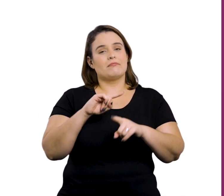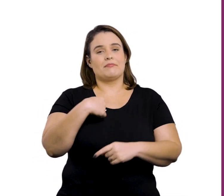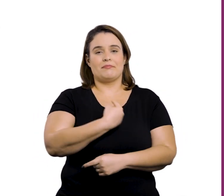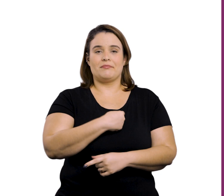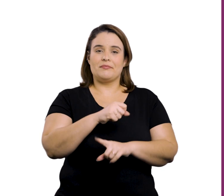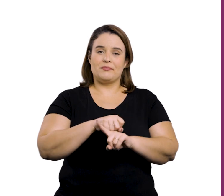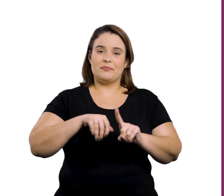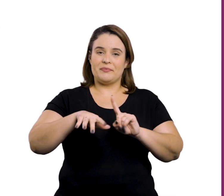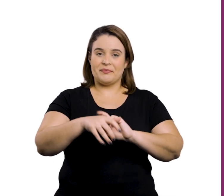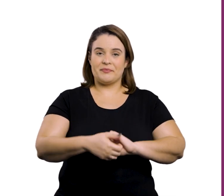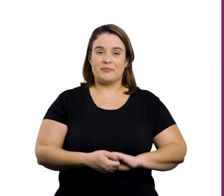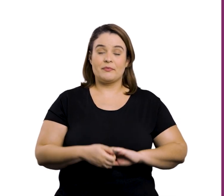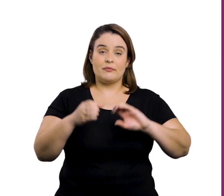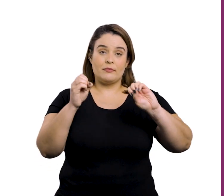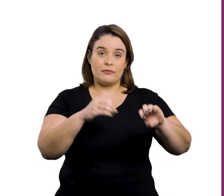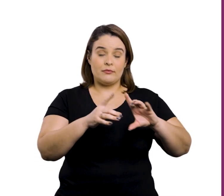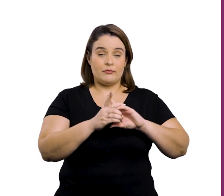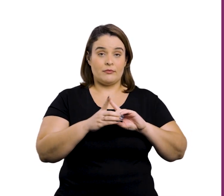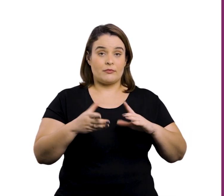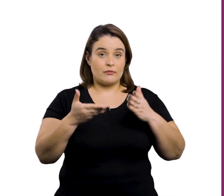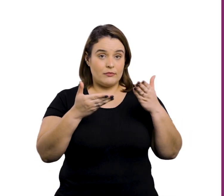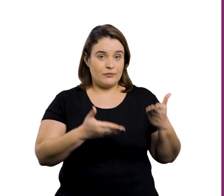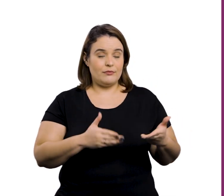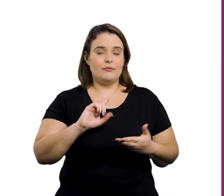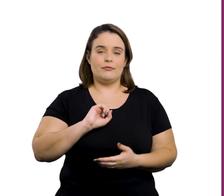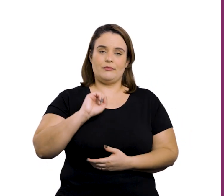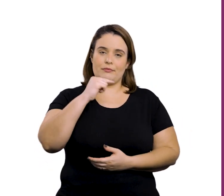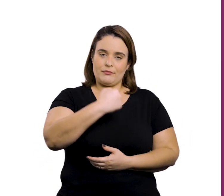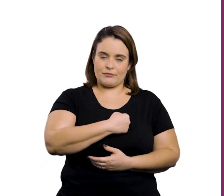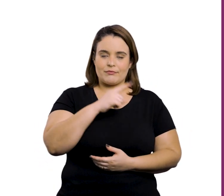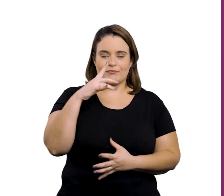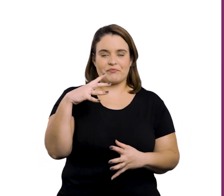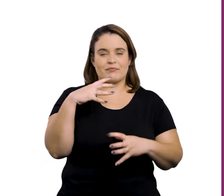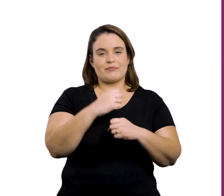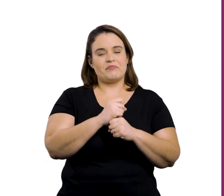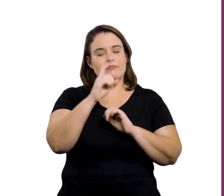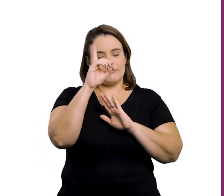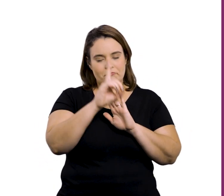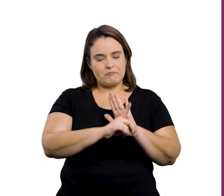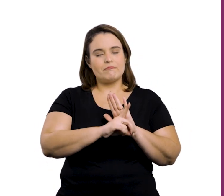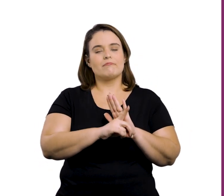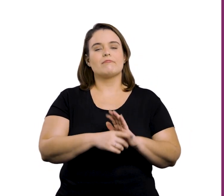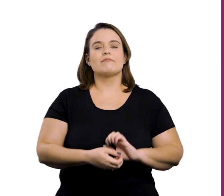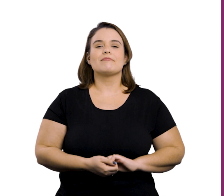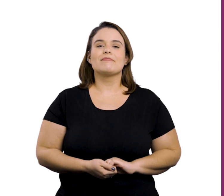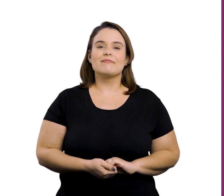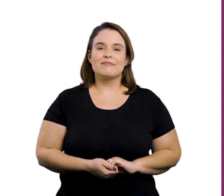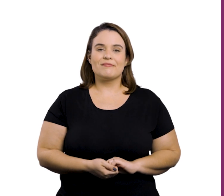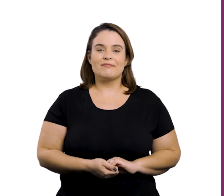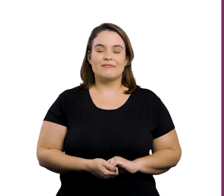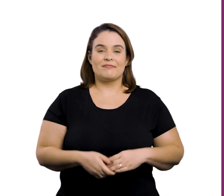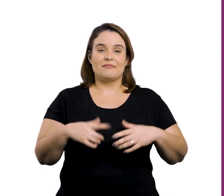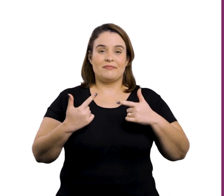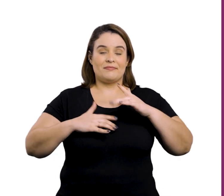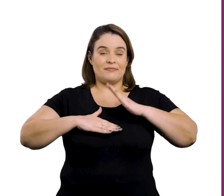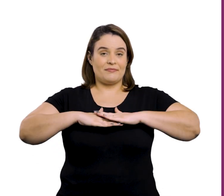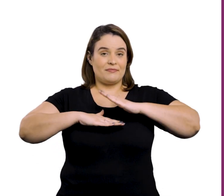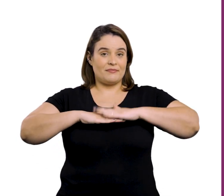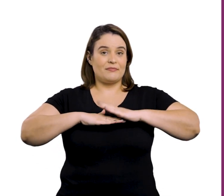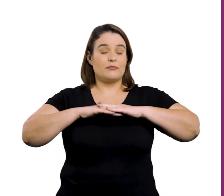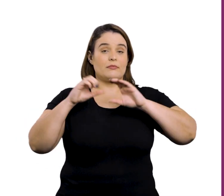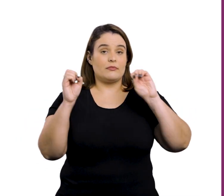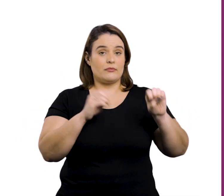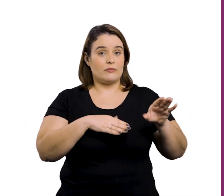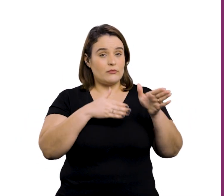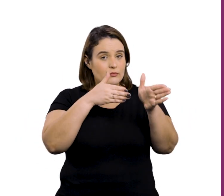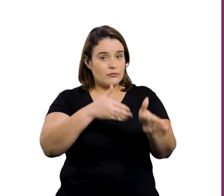nossa sociedade. Educação democrática essa que é nossa e que é plena, por direito. A atuação em